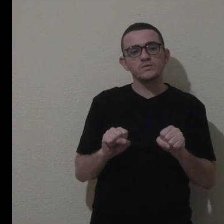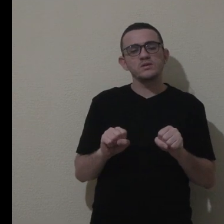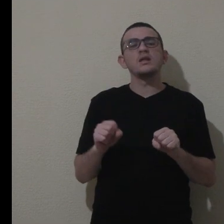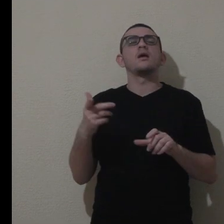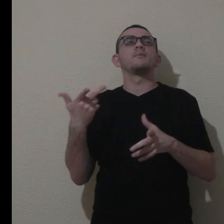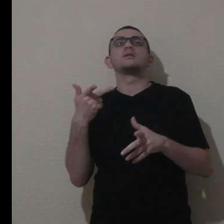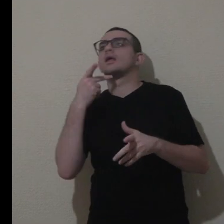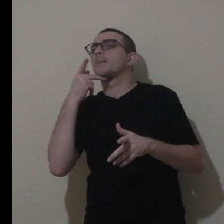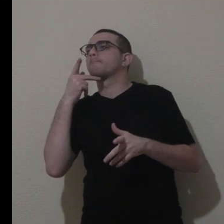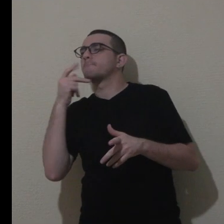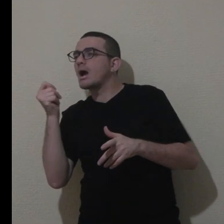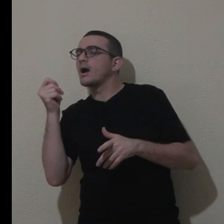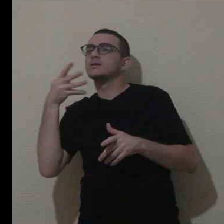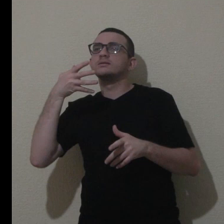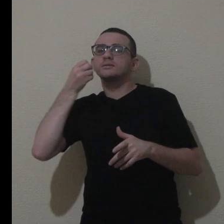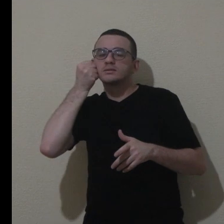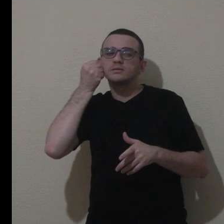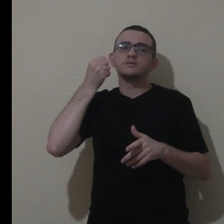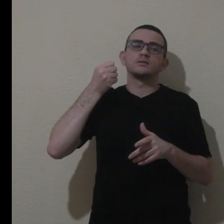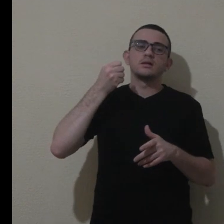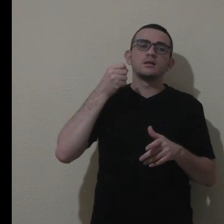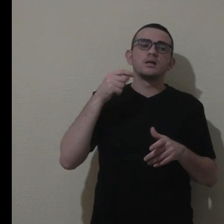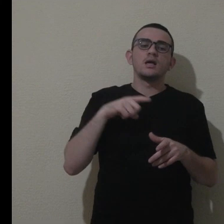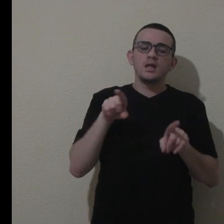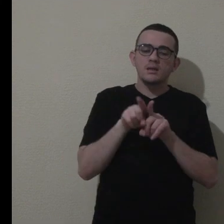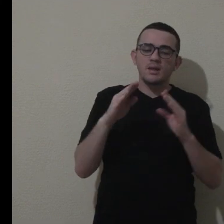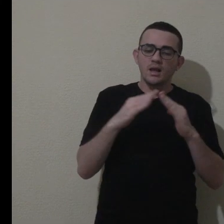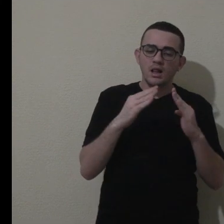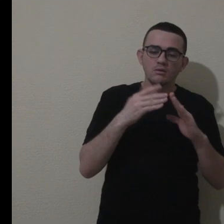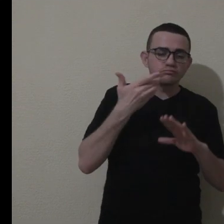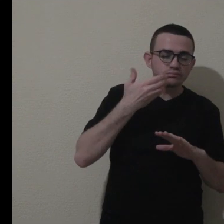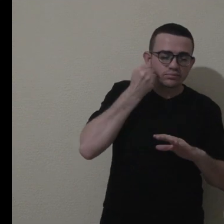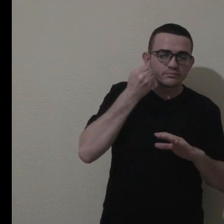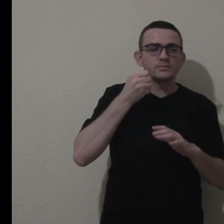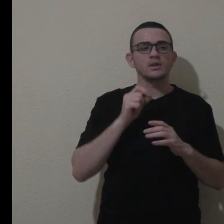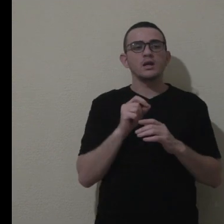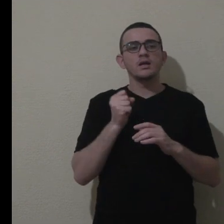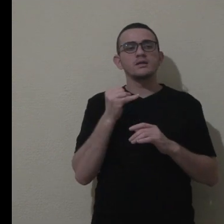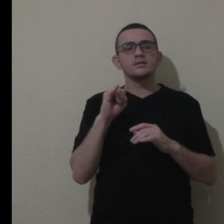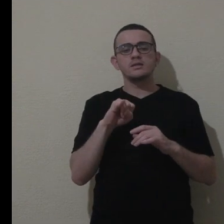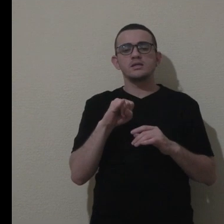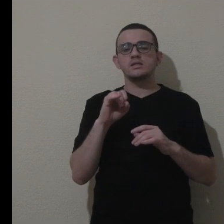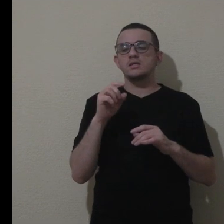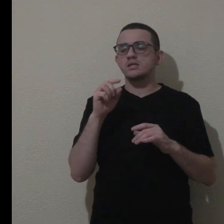pais adotivos, né, e tem os orfanatos. Né? Se